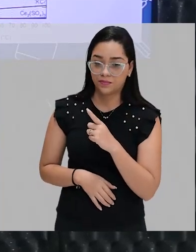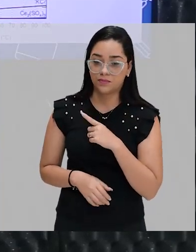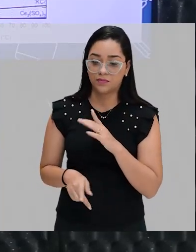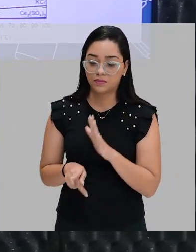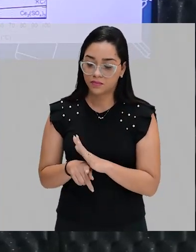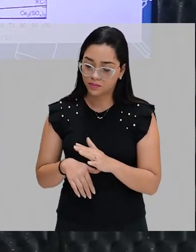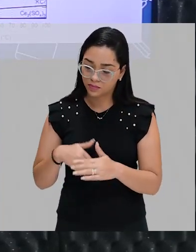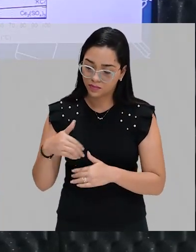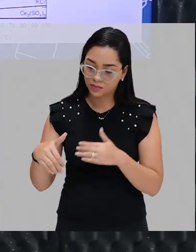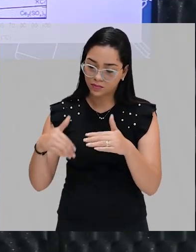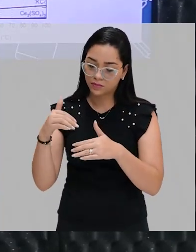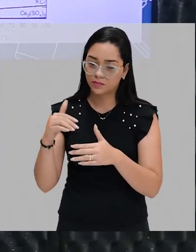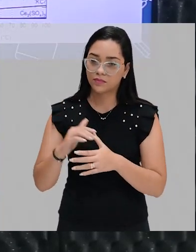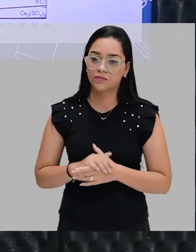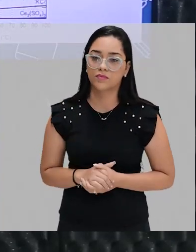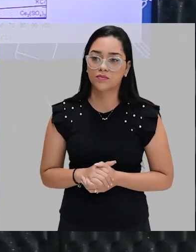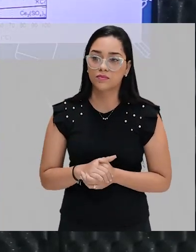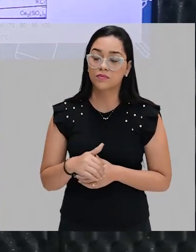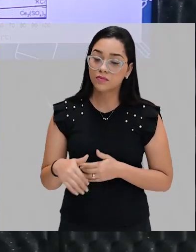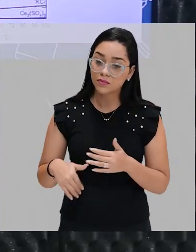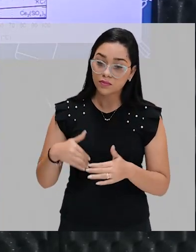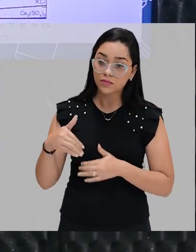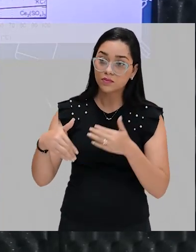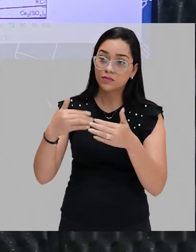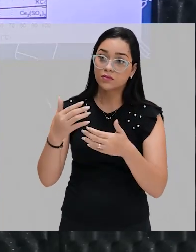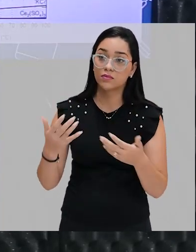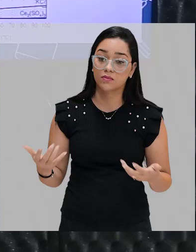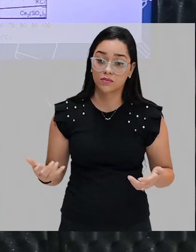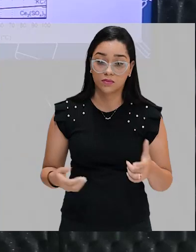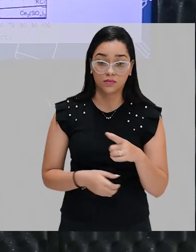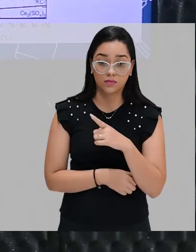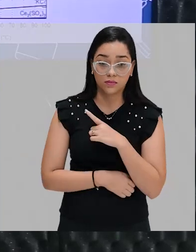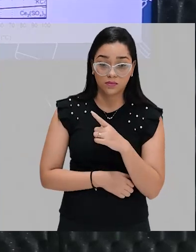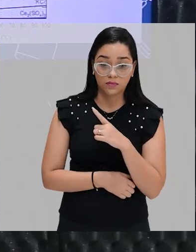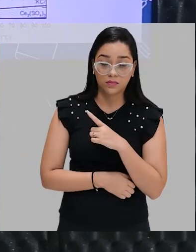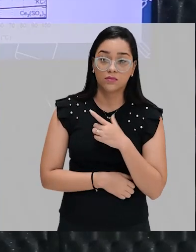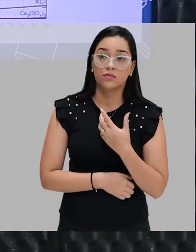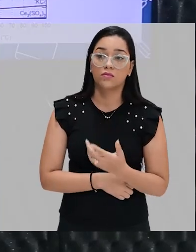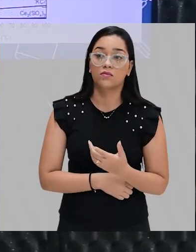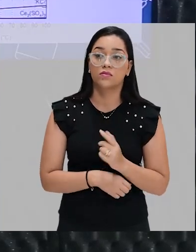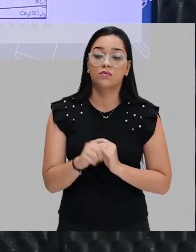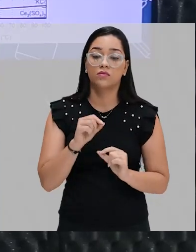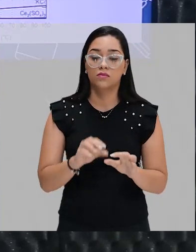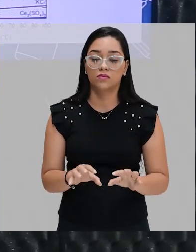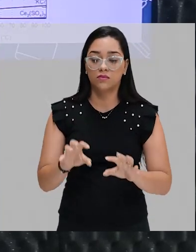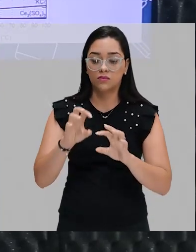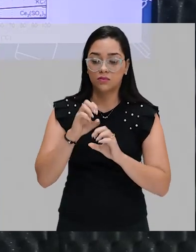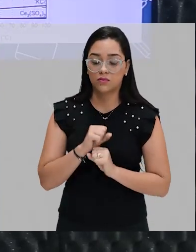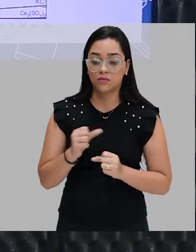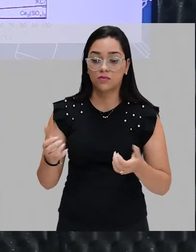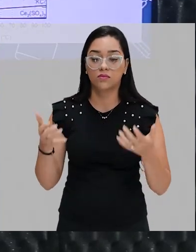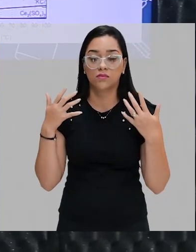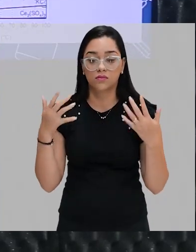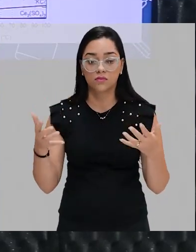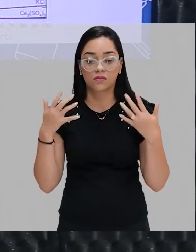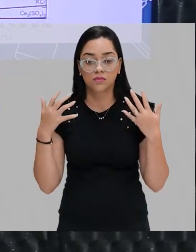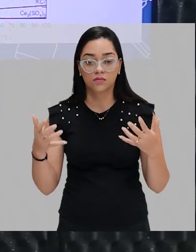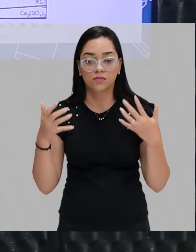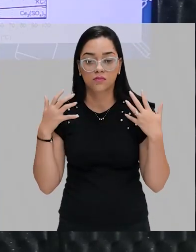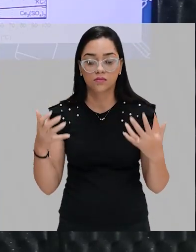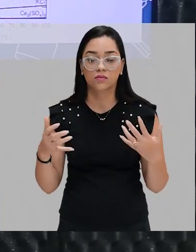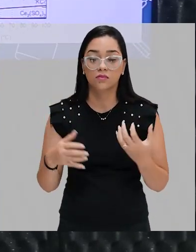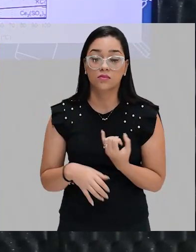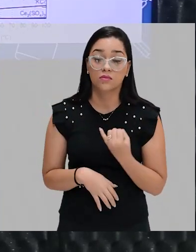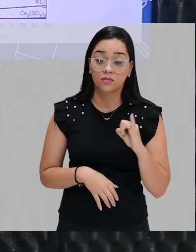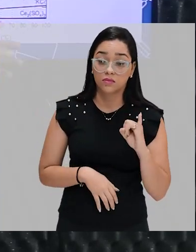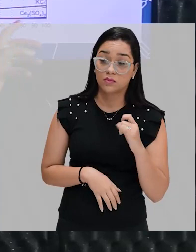processo endotérmico. O processo endotérmico, certo? É aquele onde há absorção de calor. Então, se